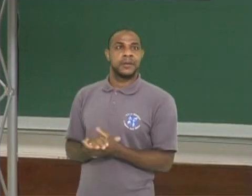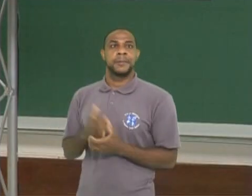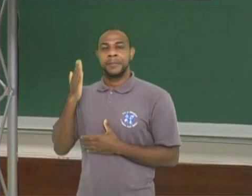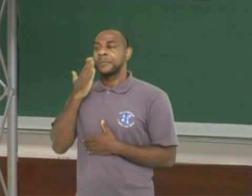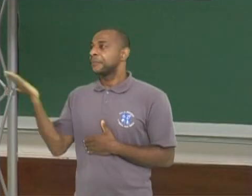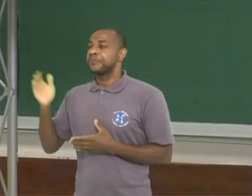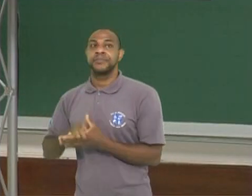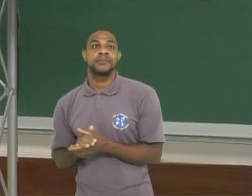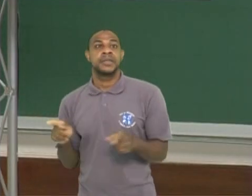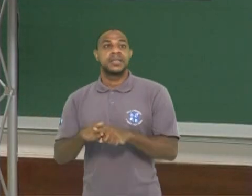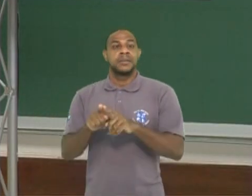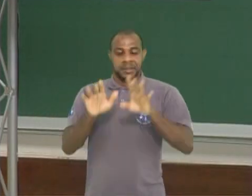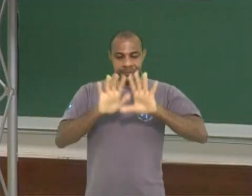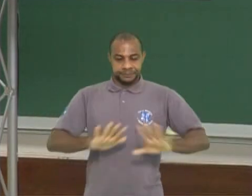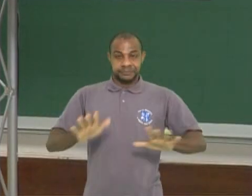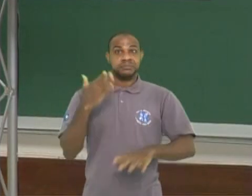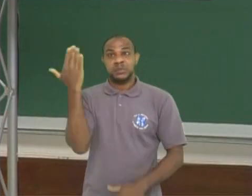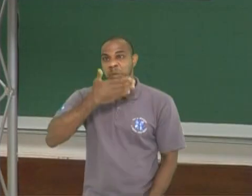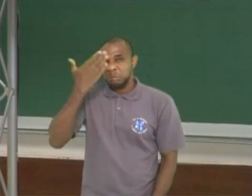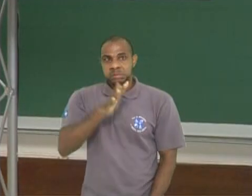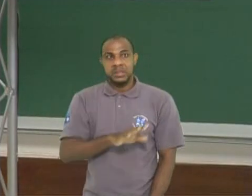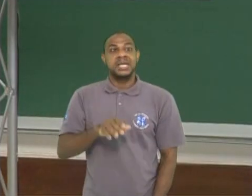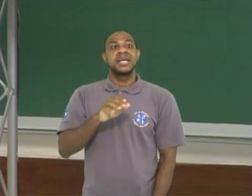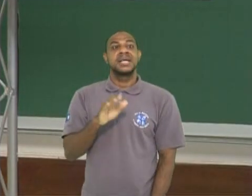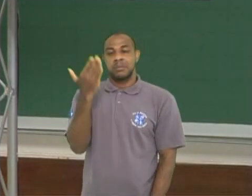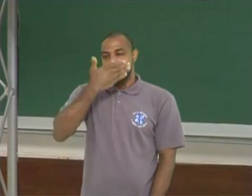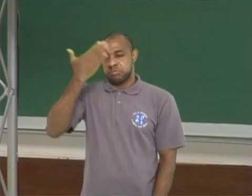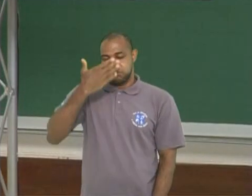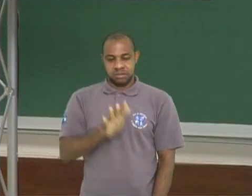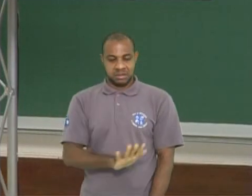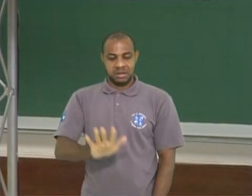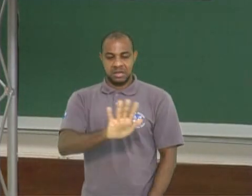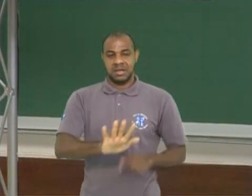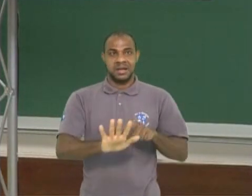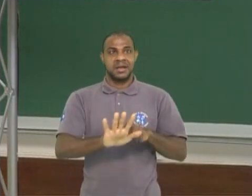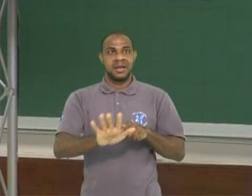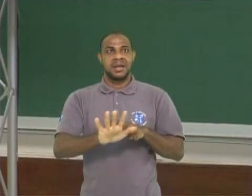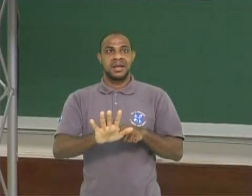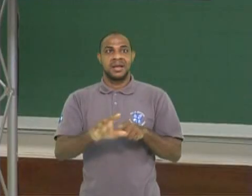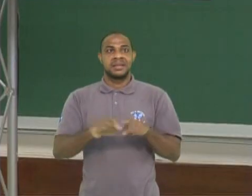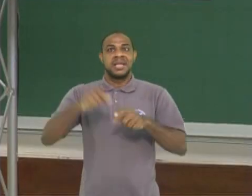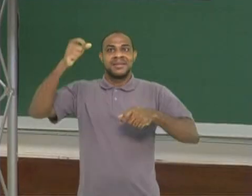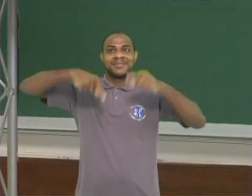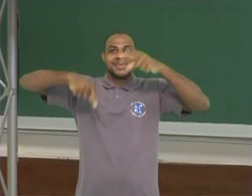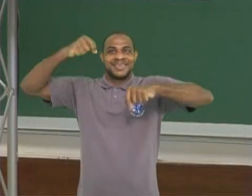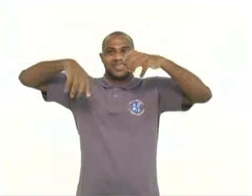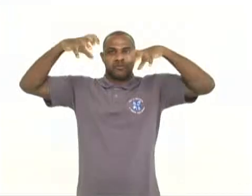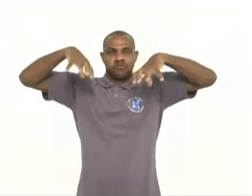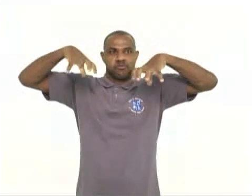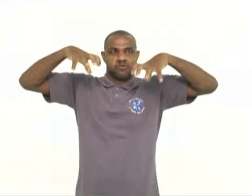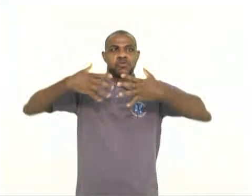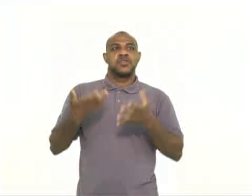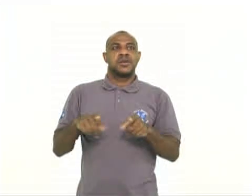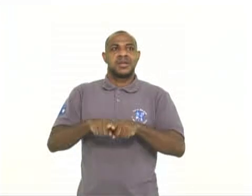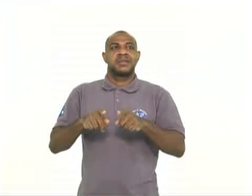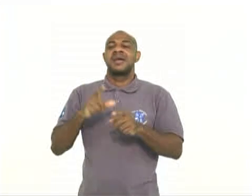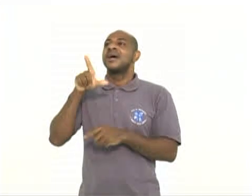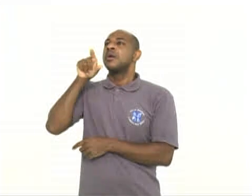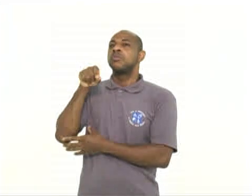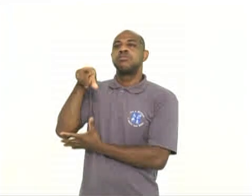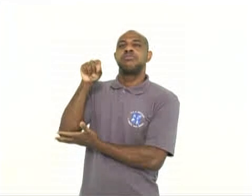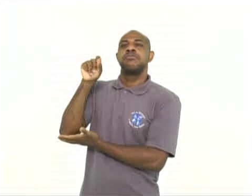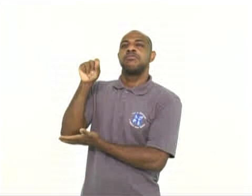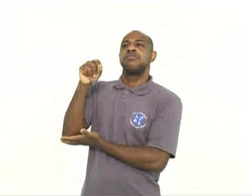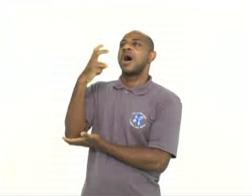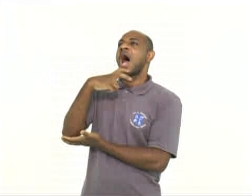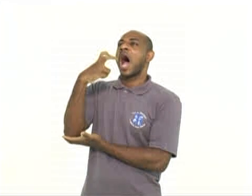os elementos invisíveis, nós temos aqui no exemplo, né? A gota de chuva, nós temos o canto do pássaro,